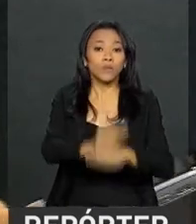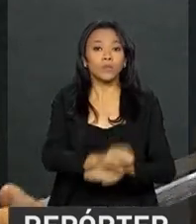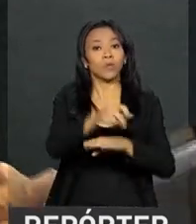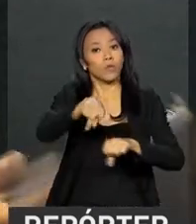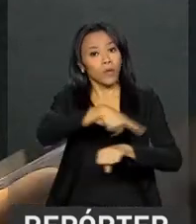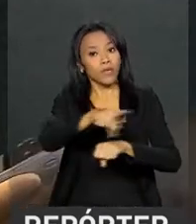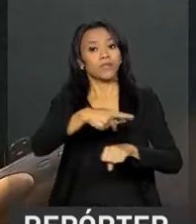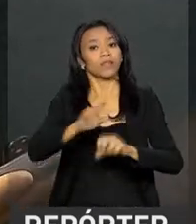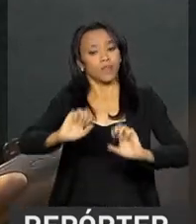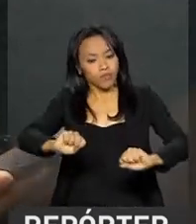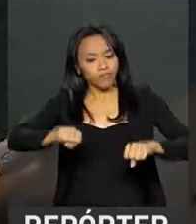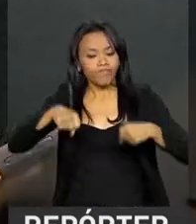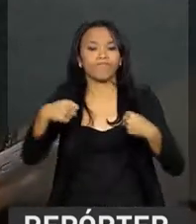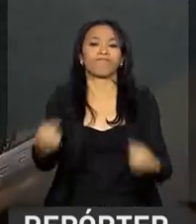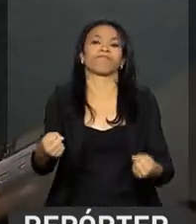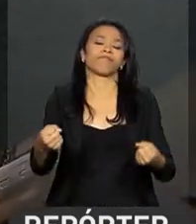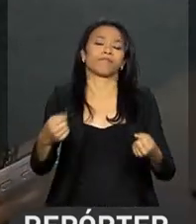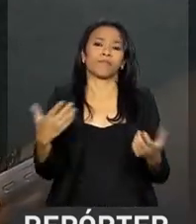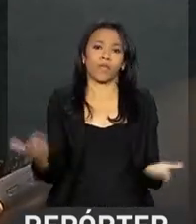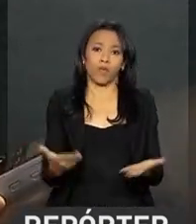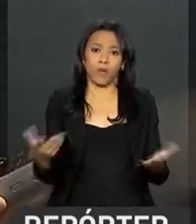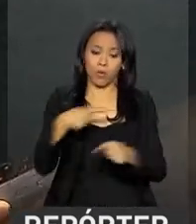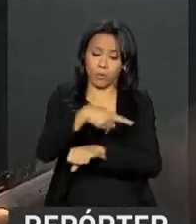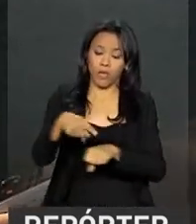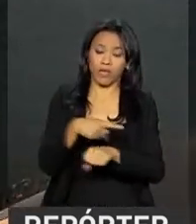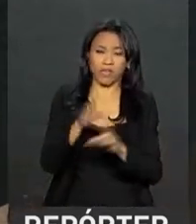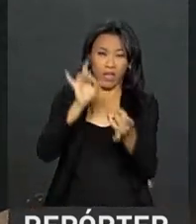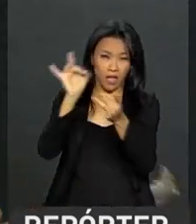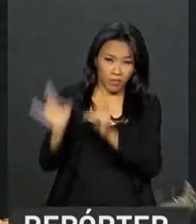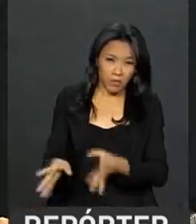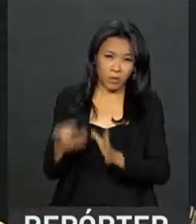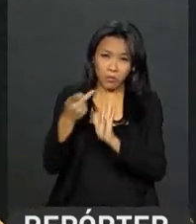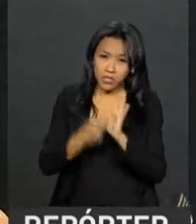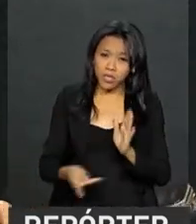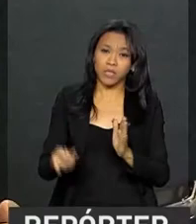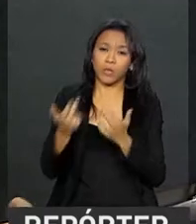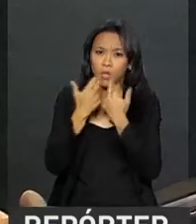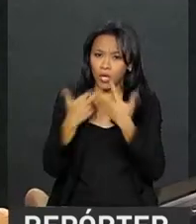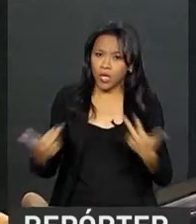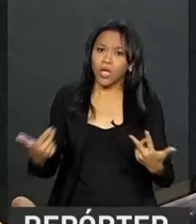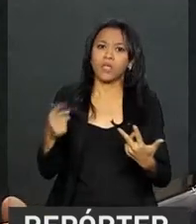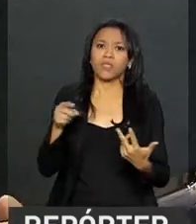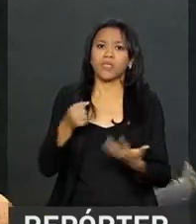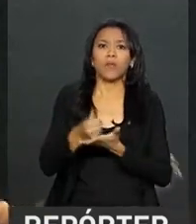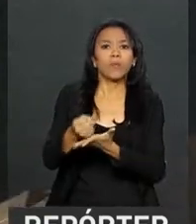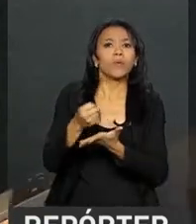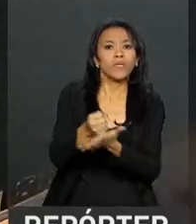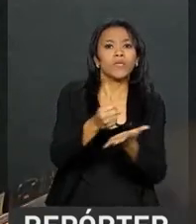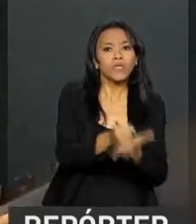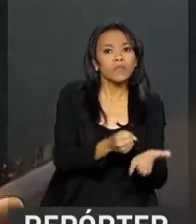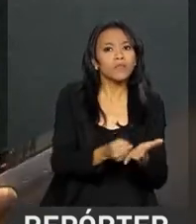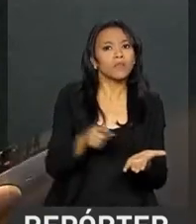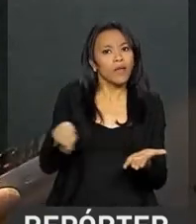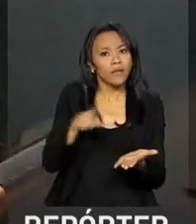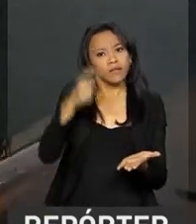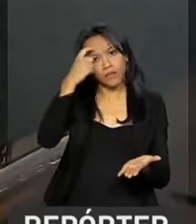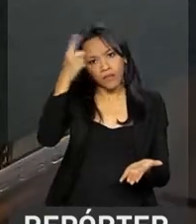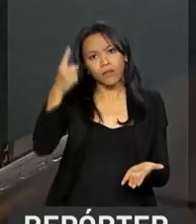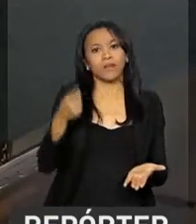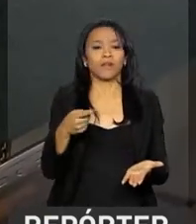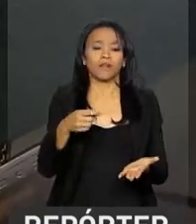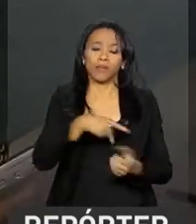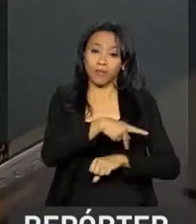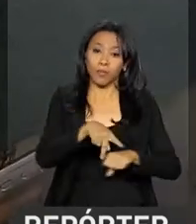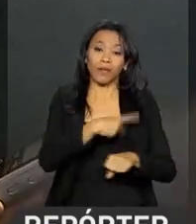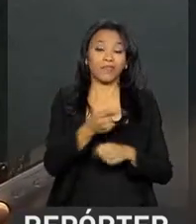no momento em que um abandona projetos de inovação apoio a iniciativas de inovação o país deixa de